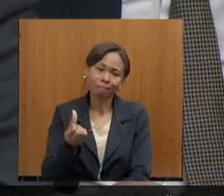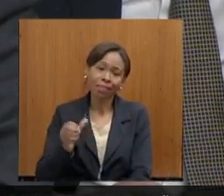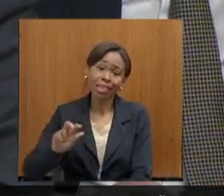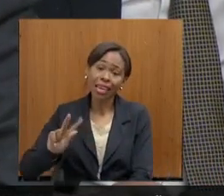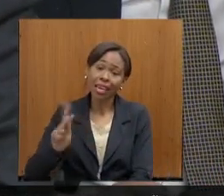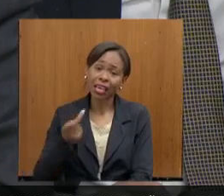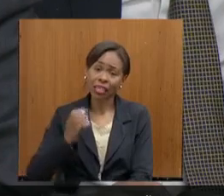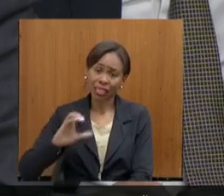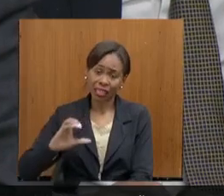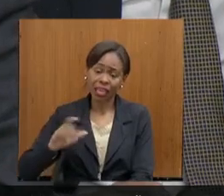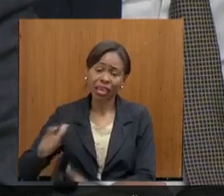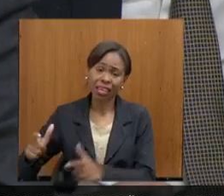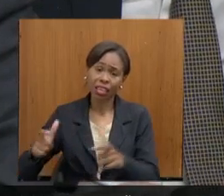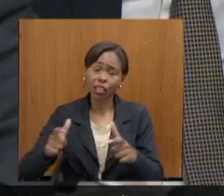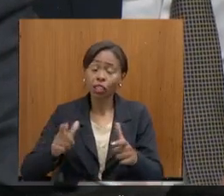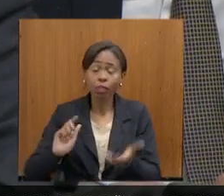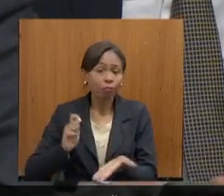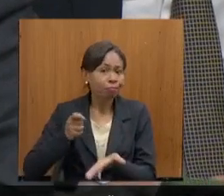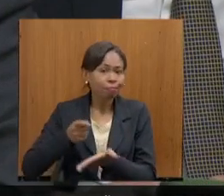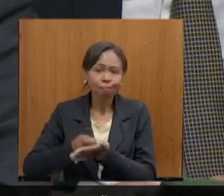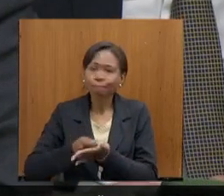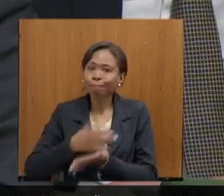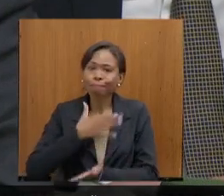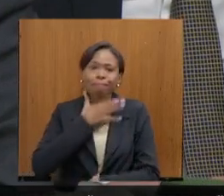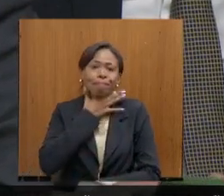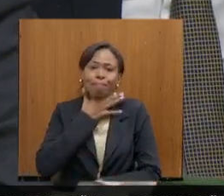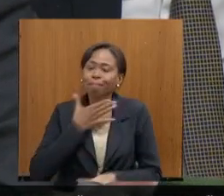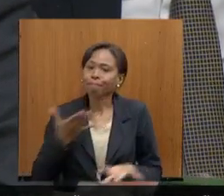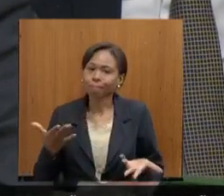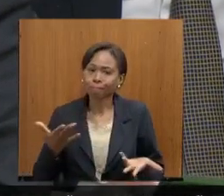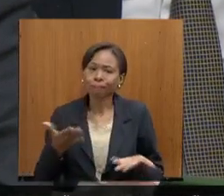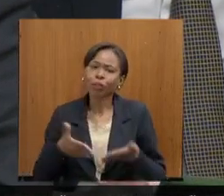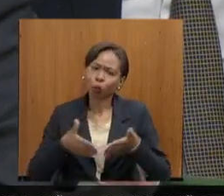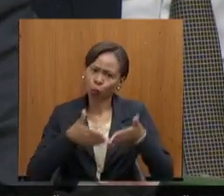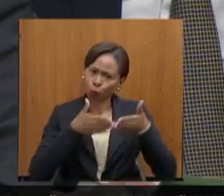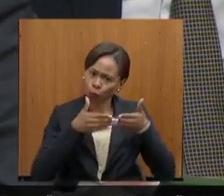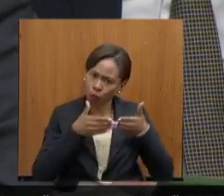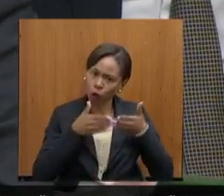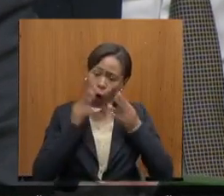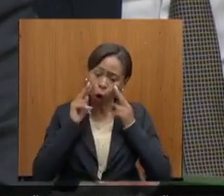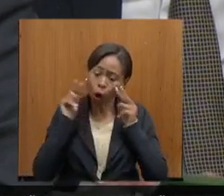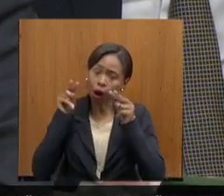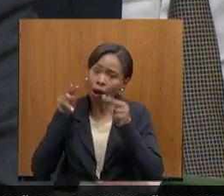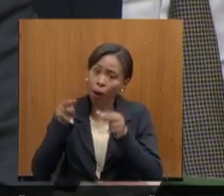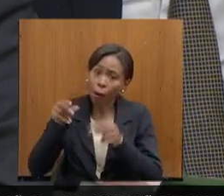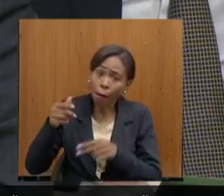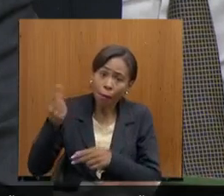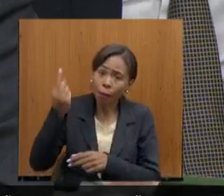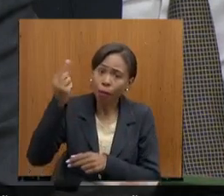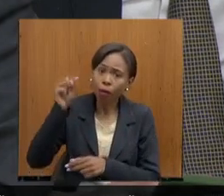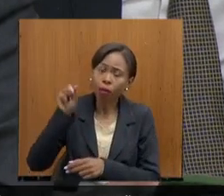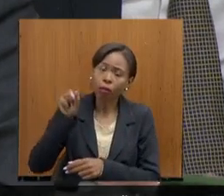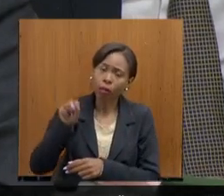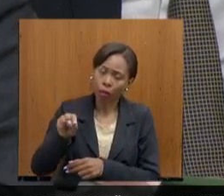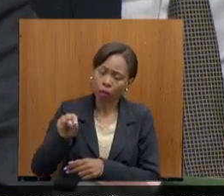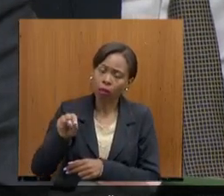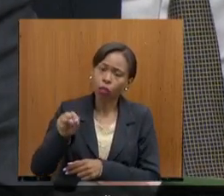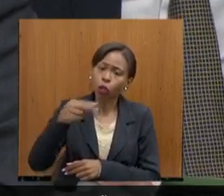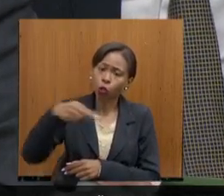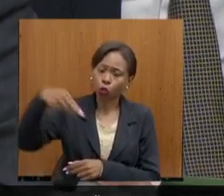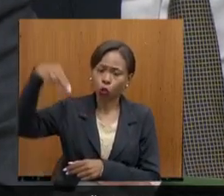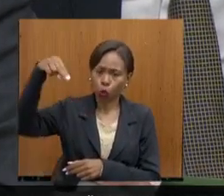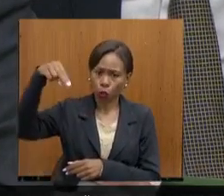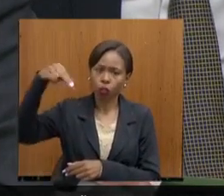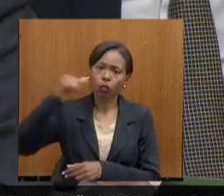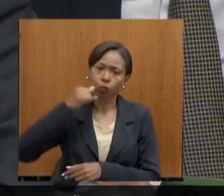Então realmente é priorizar né o norte de Minas nesses postos de energia o